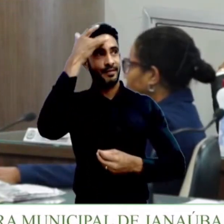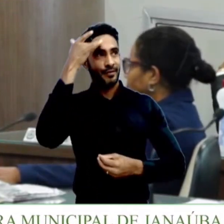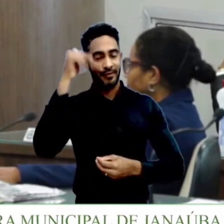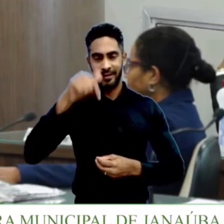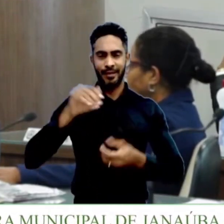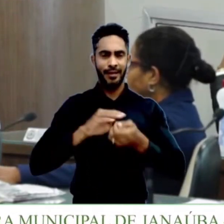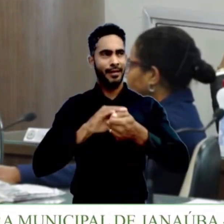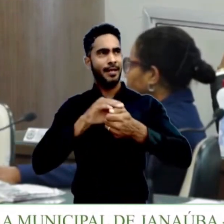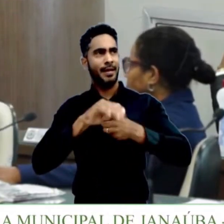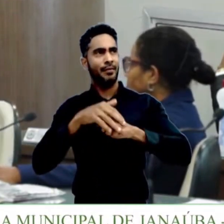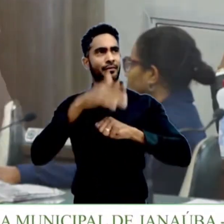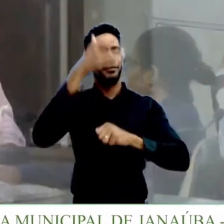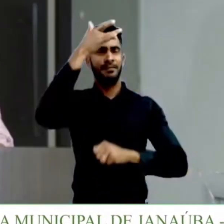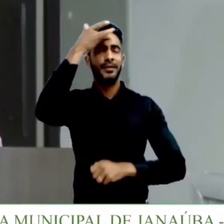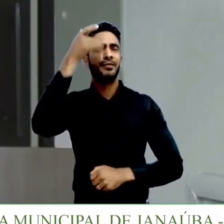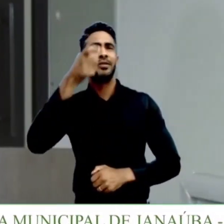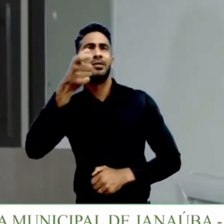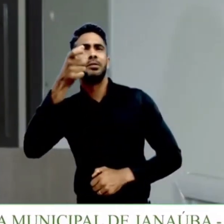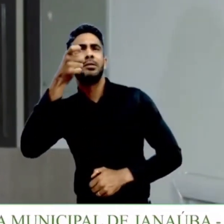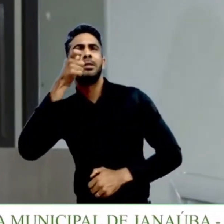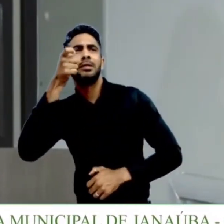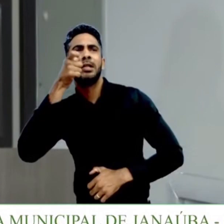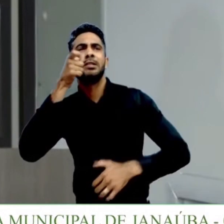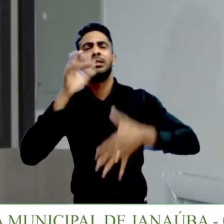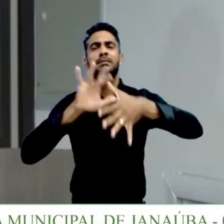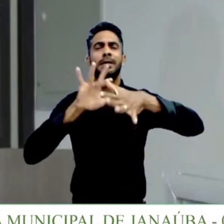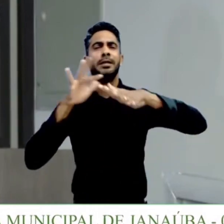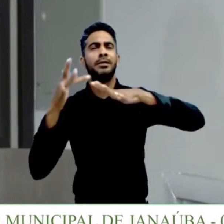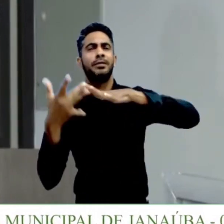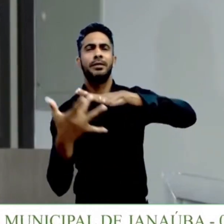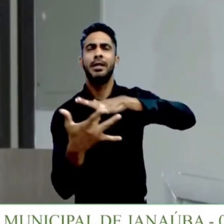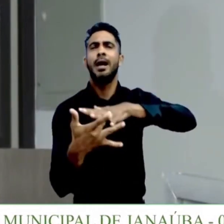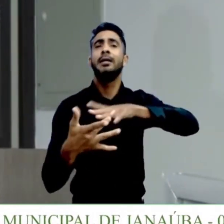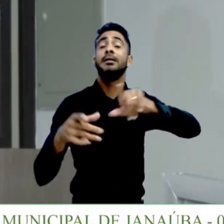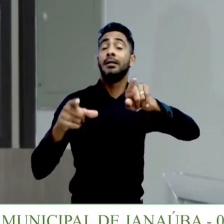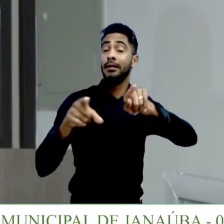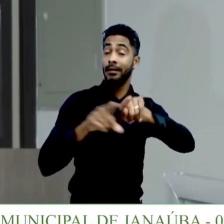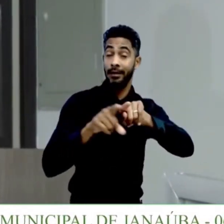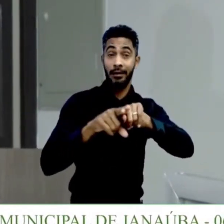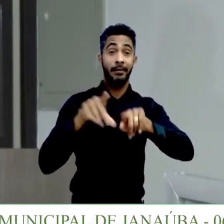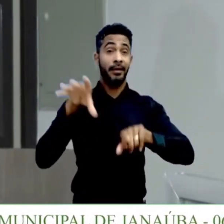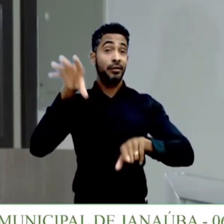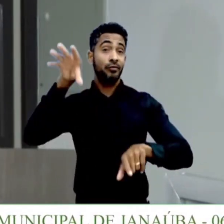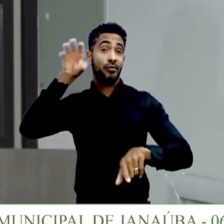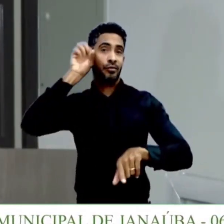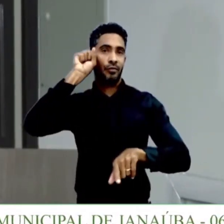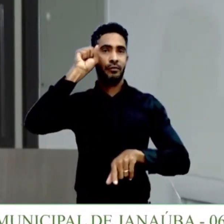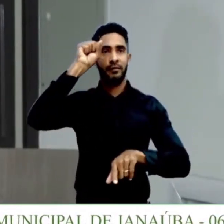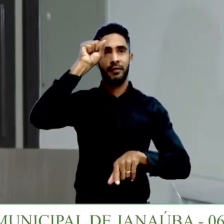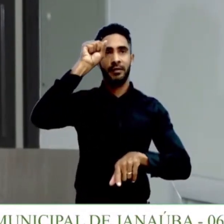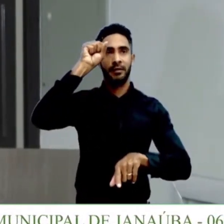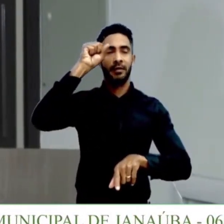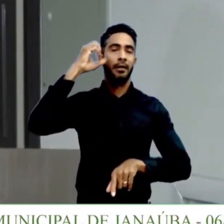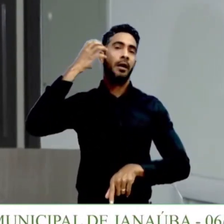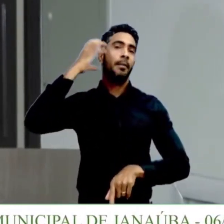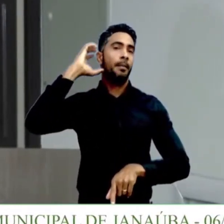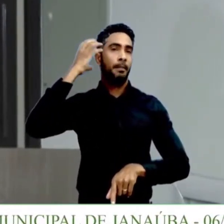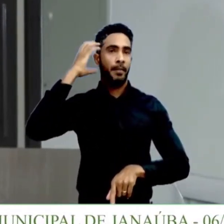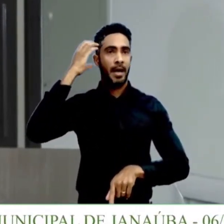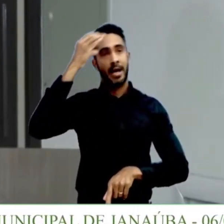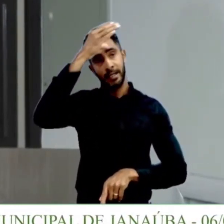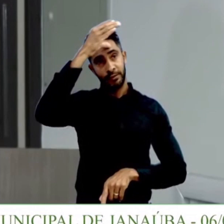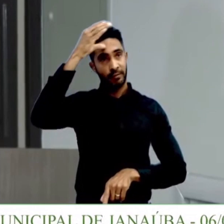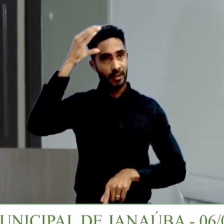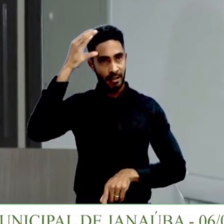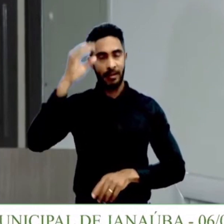noite, pessoas que nos assistem pelas redes sociais e nos escutam pela rádio. É com muita